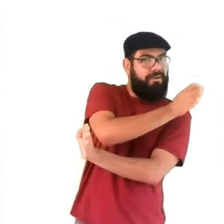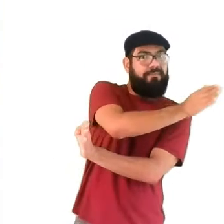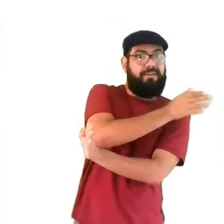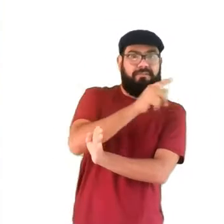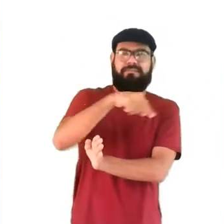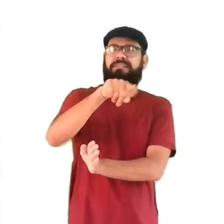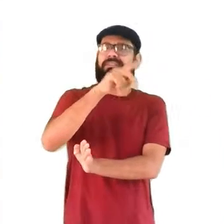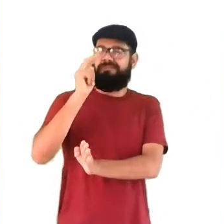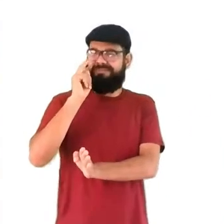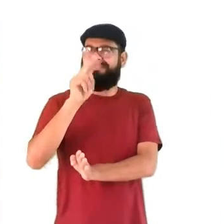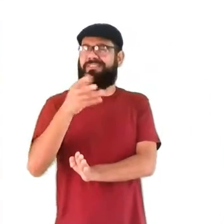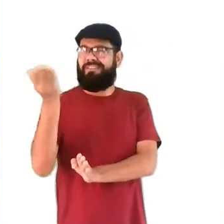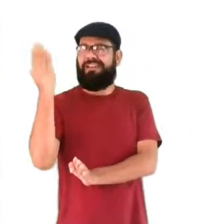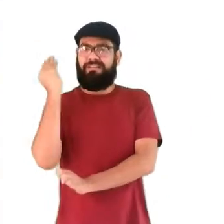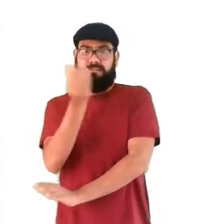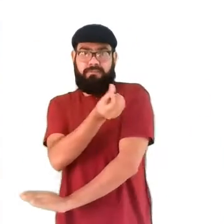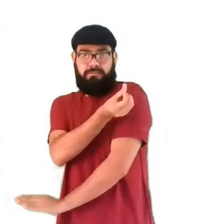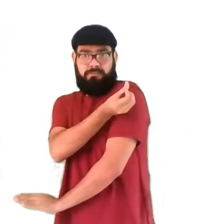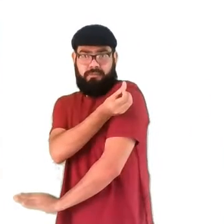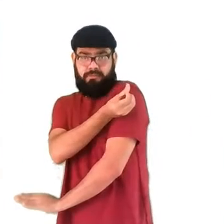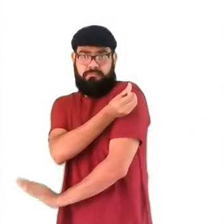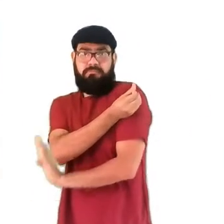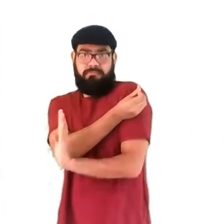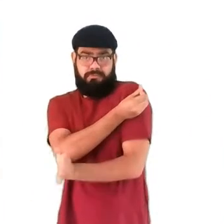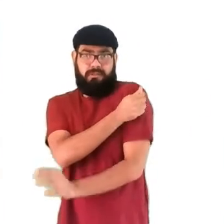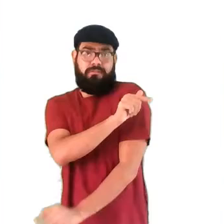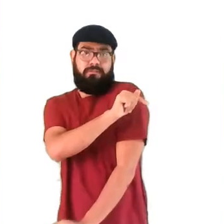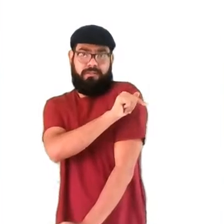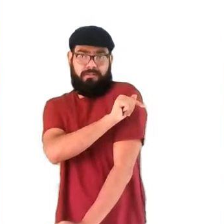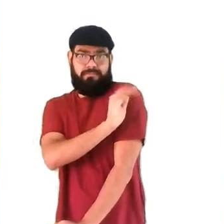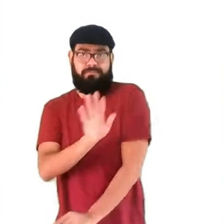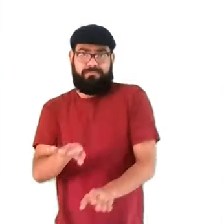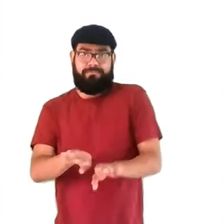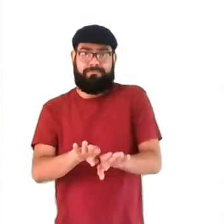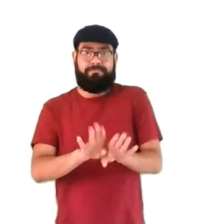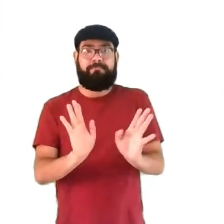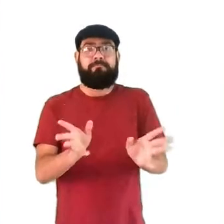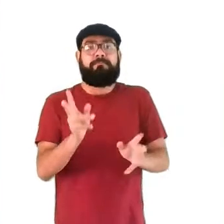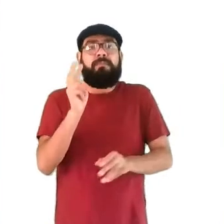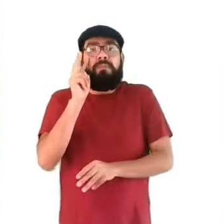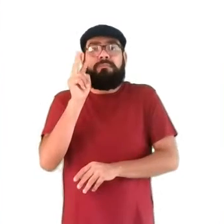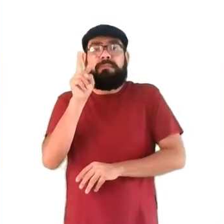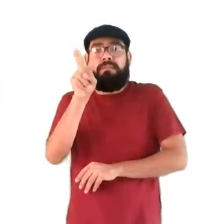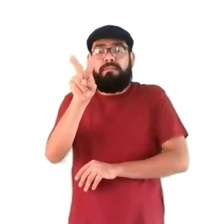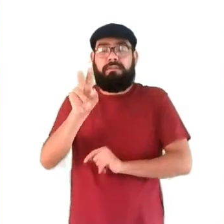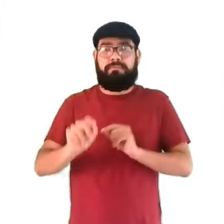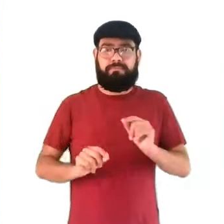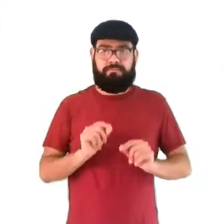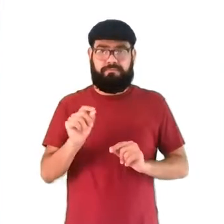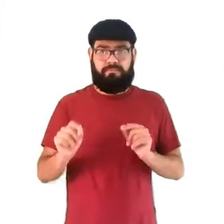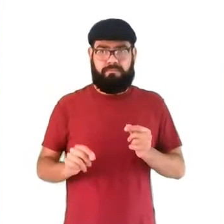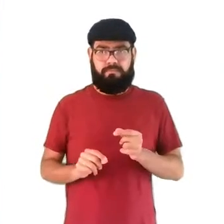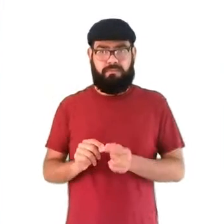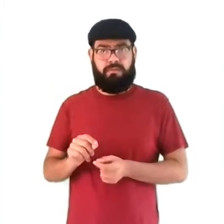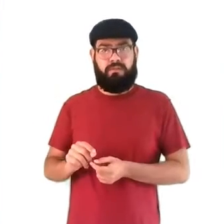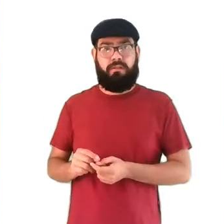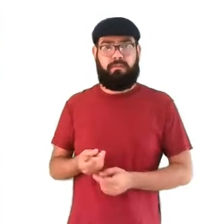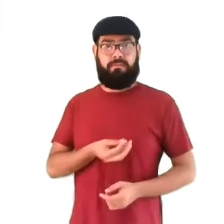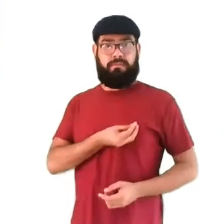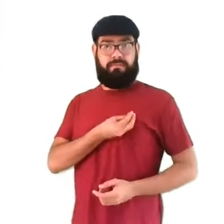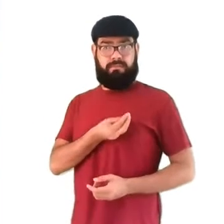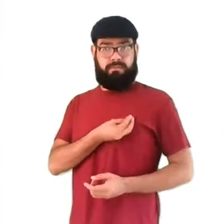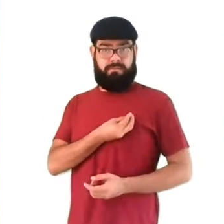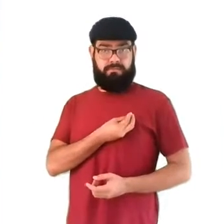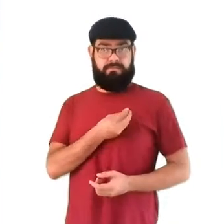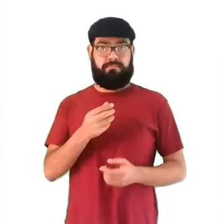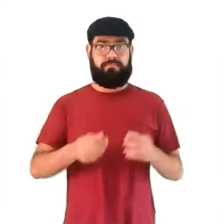no 6º ano e também no 7º, tá? Então vamos aqui observar as fases da nossa vida. Primeiramente